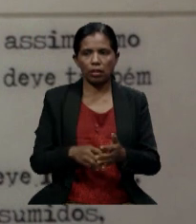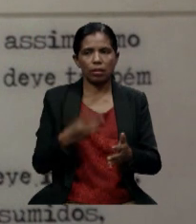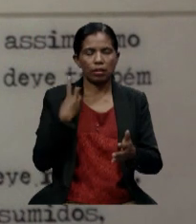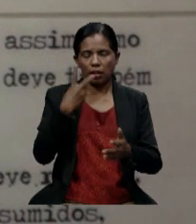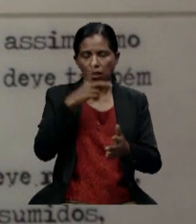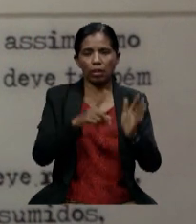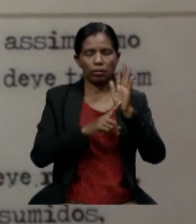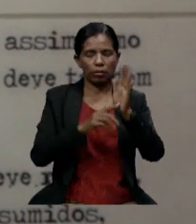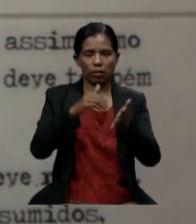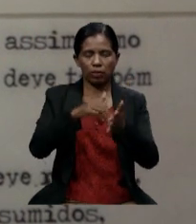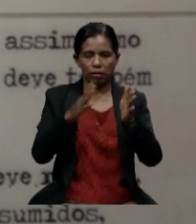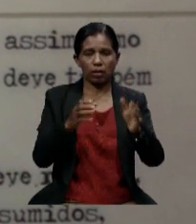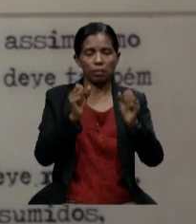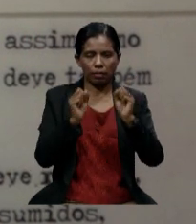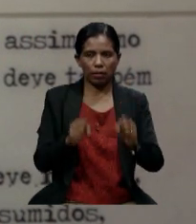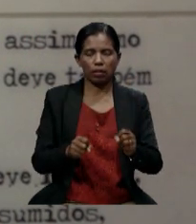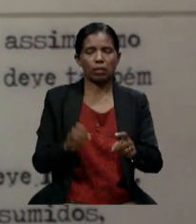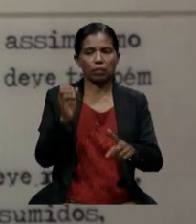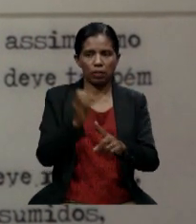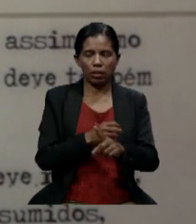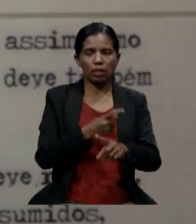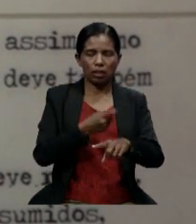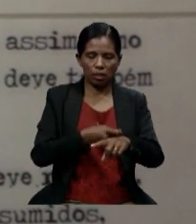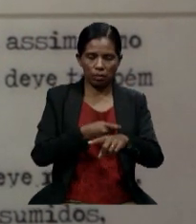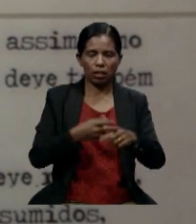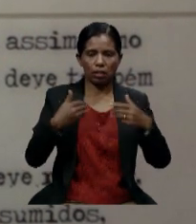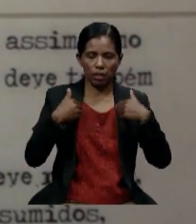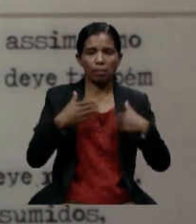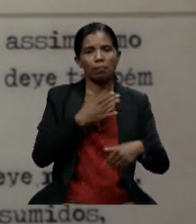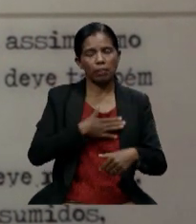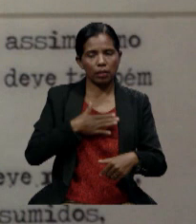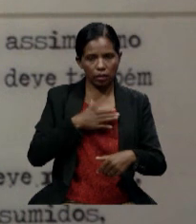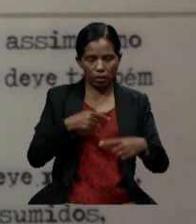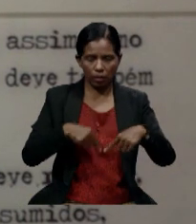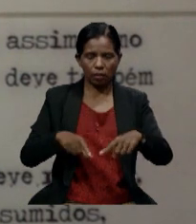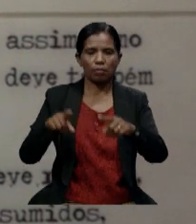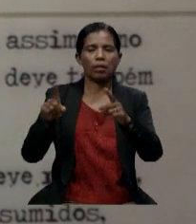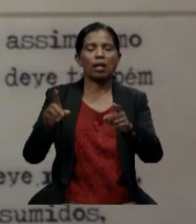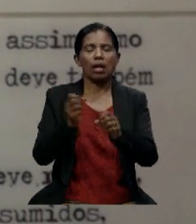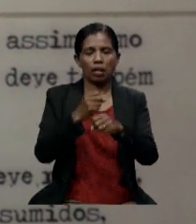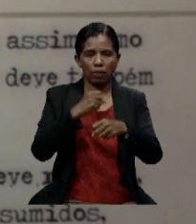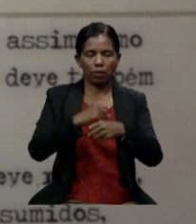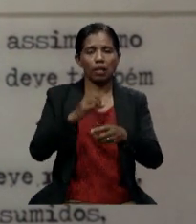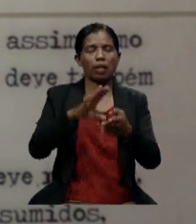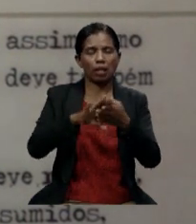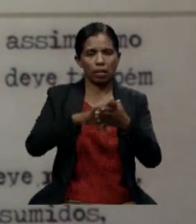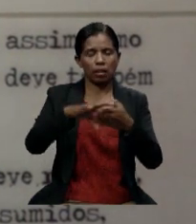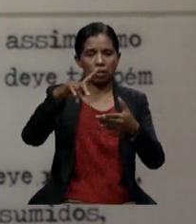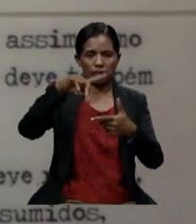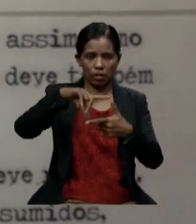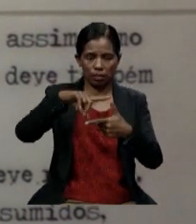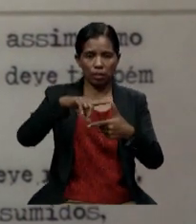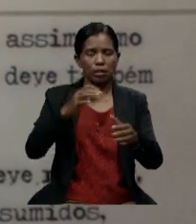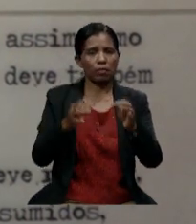itania estudante ira se pele cara que se oportunidade tempo se ia favor ira trata carta condução se sira lá ia com